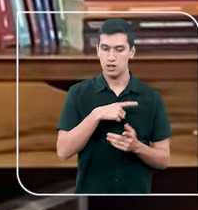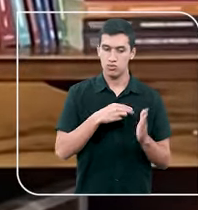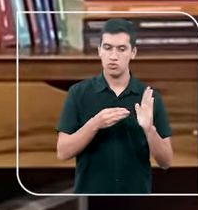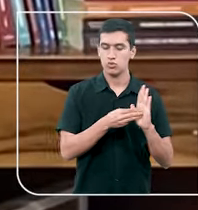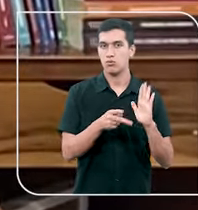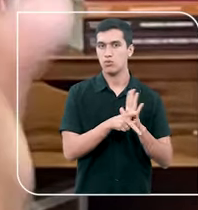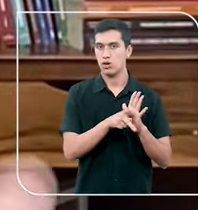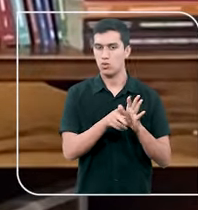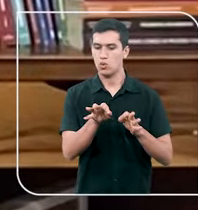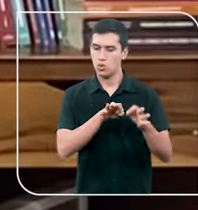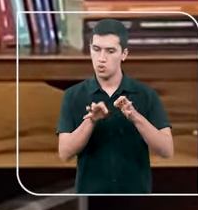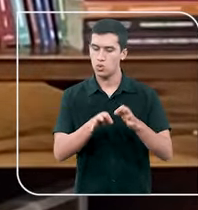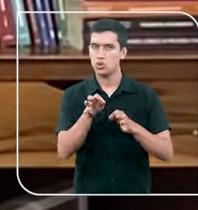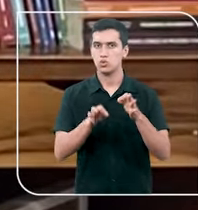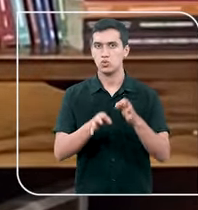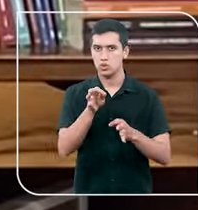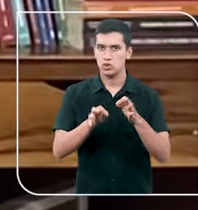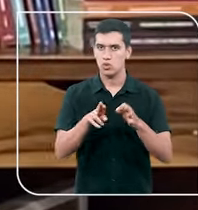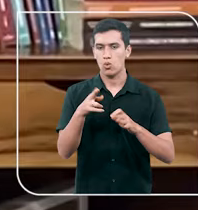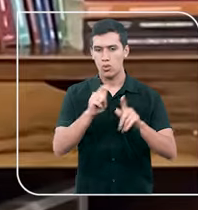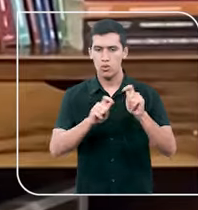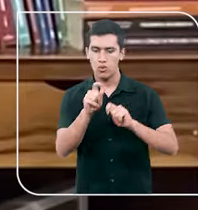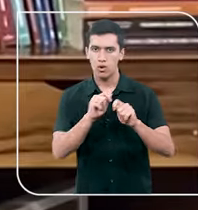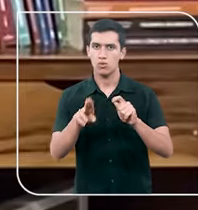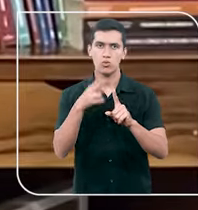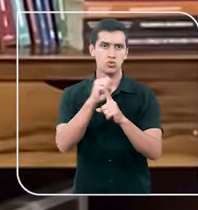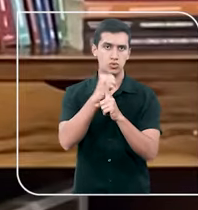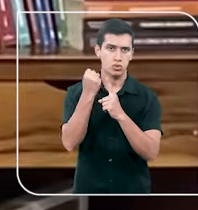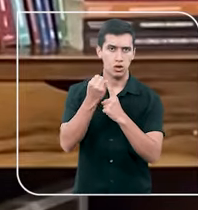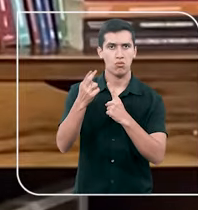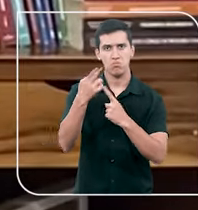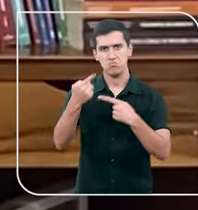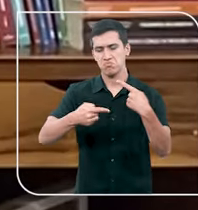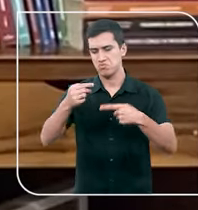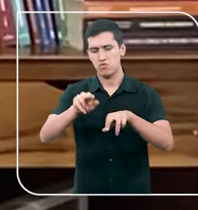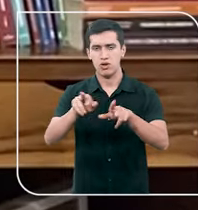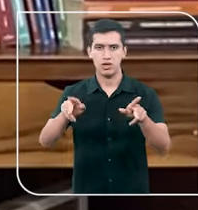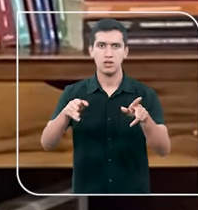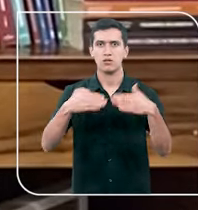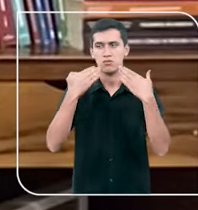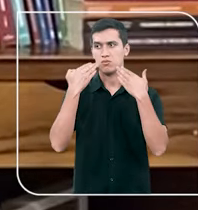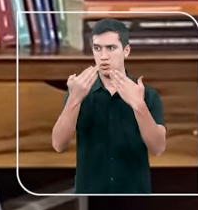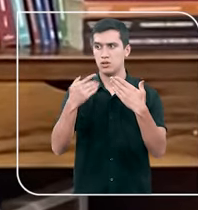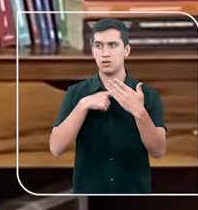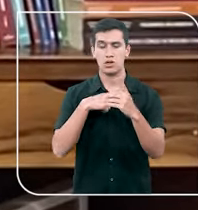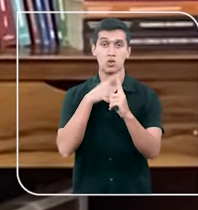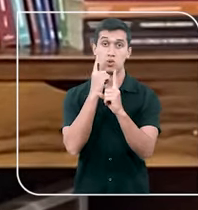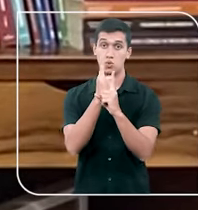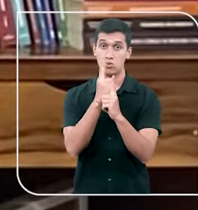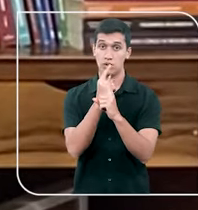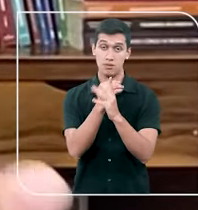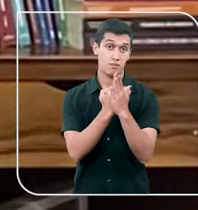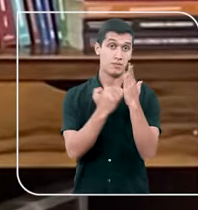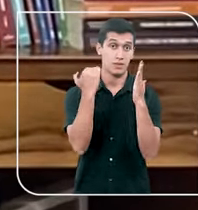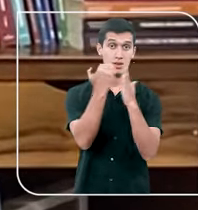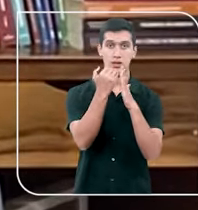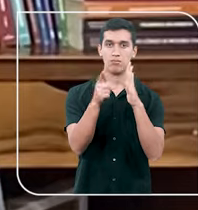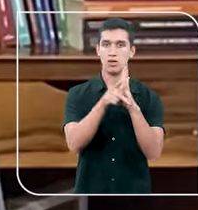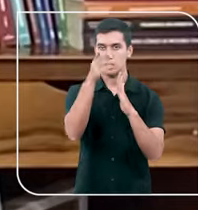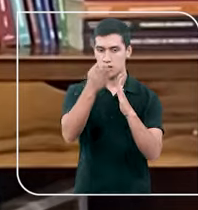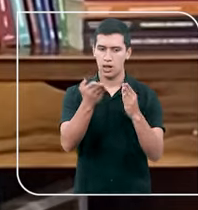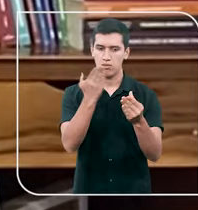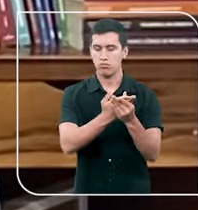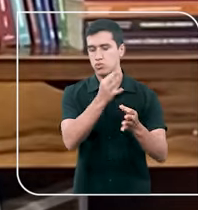ordem jurídica, ou econômica, ou social, política, qualquer coisa assim, que determina a superação